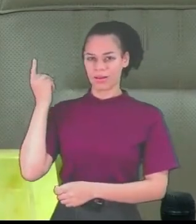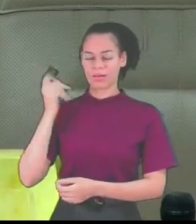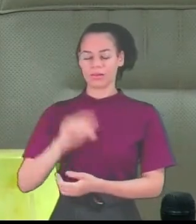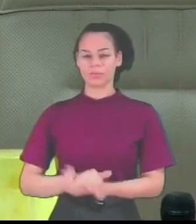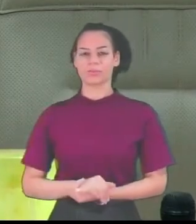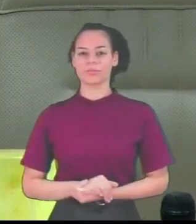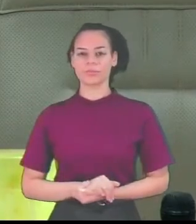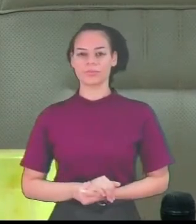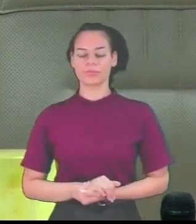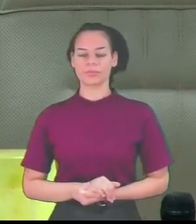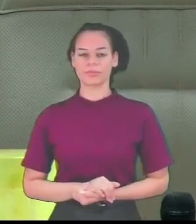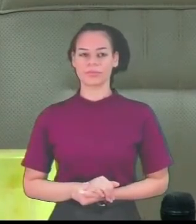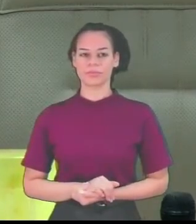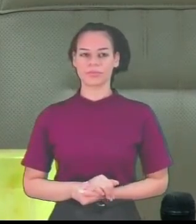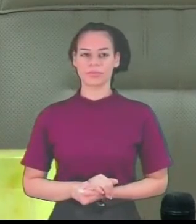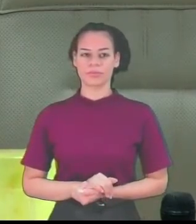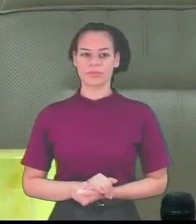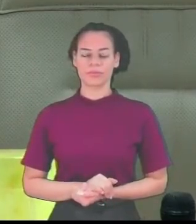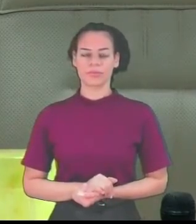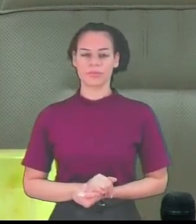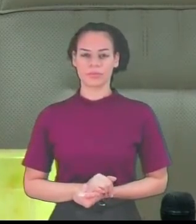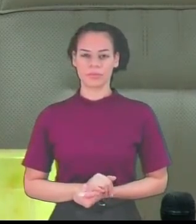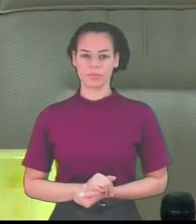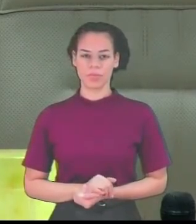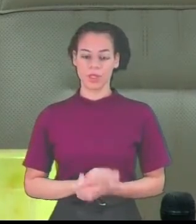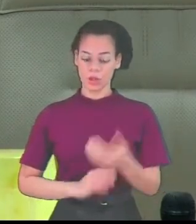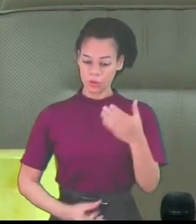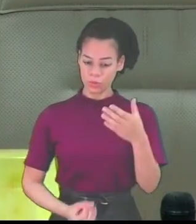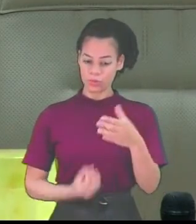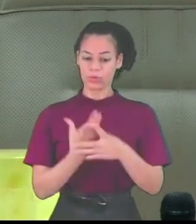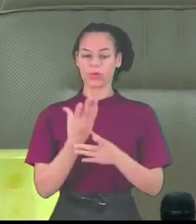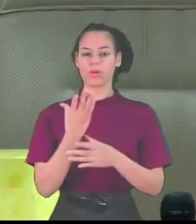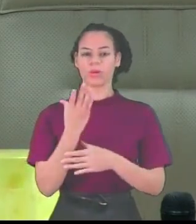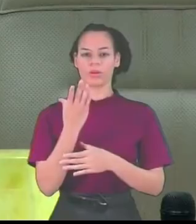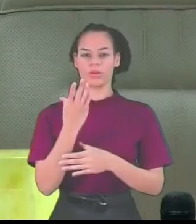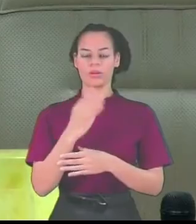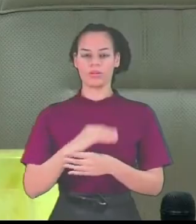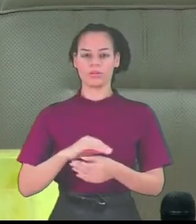e Foi estabelecido o catecismo de Westminster